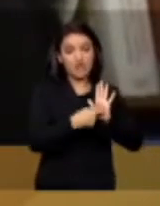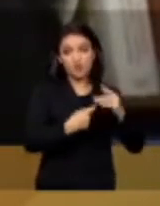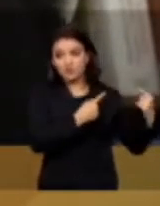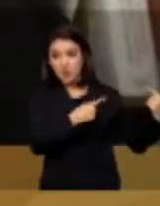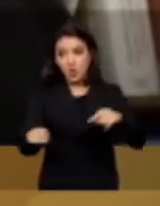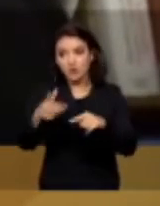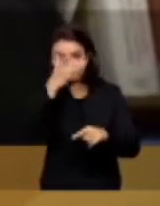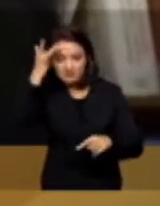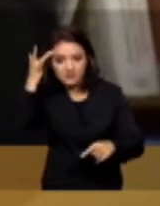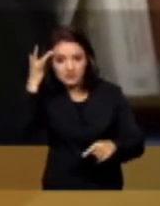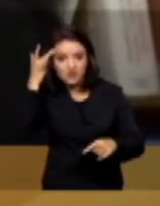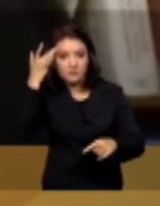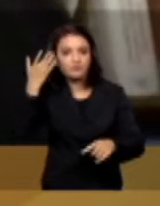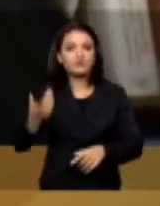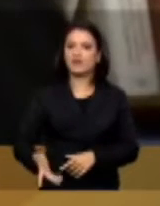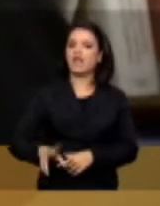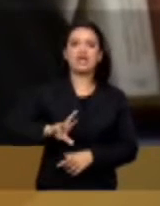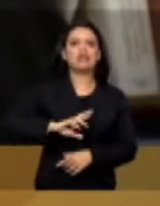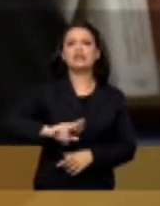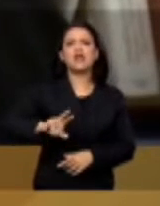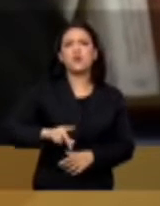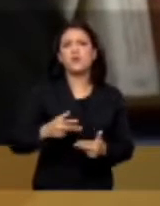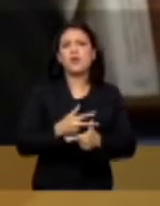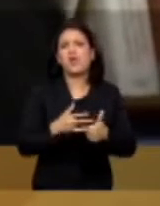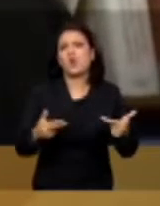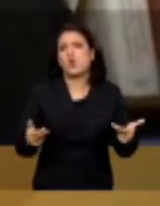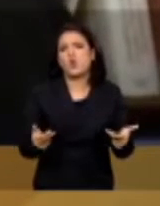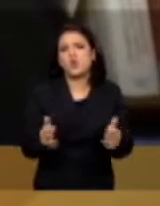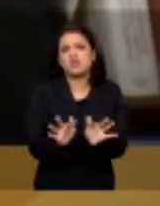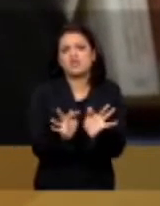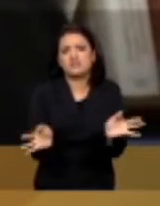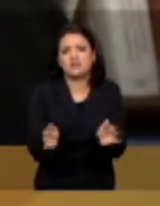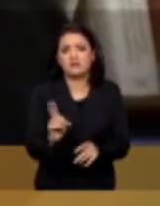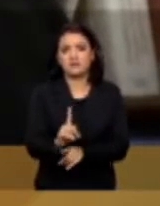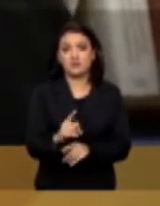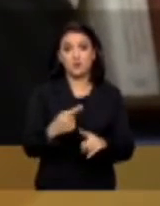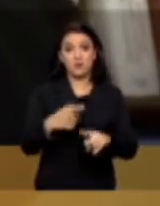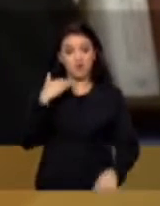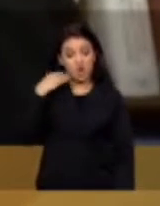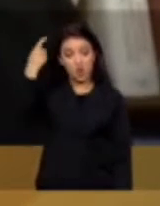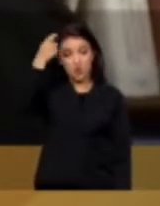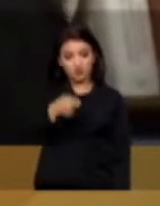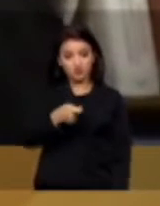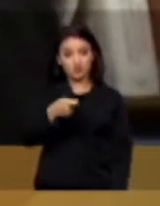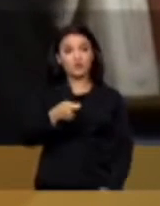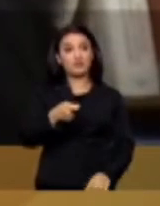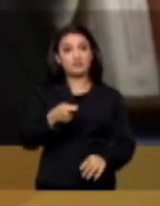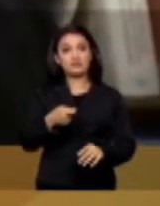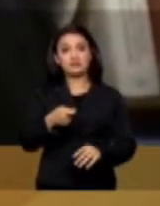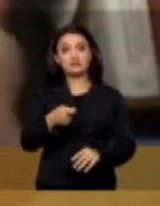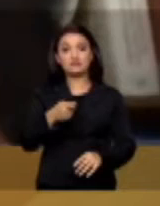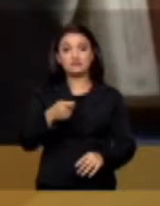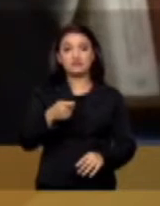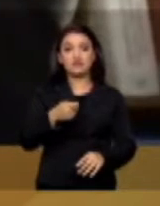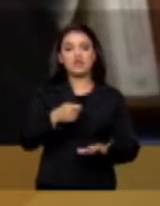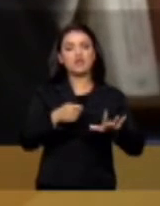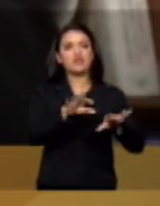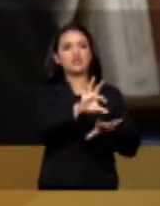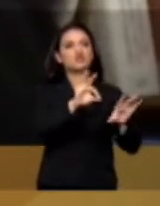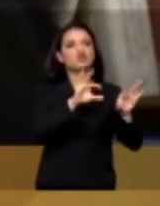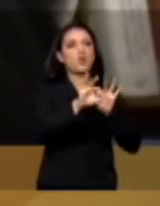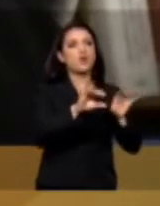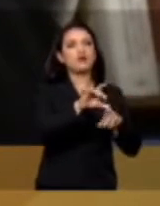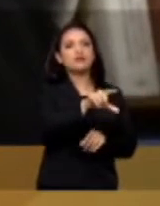não constituíram em meros pecadilhos, porque um juiz indicar testemunhas para acusação não me parece